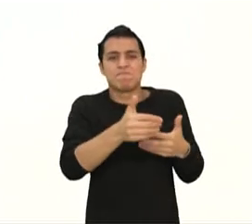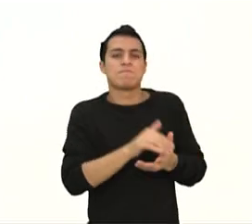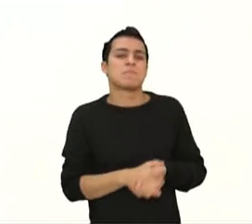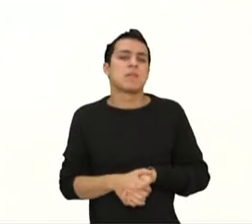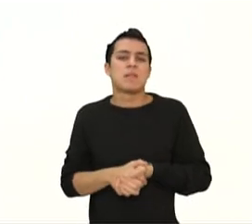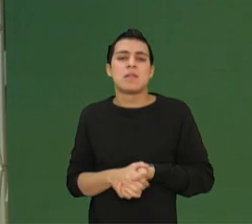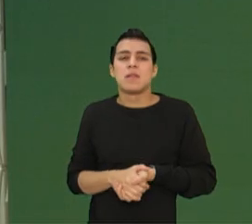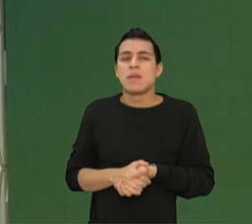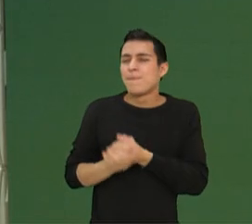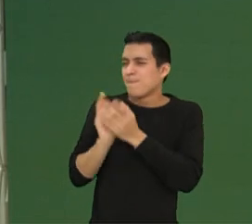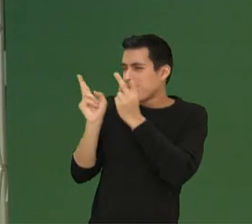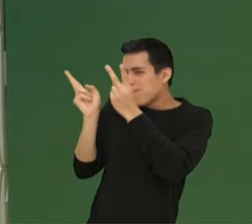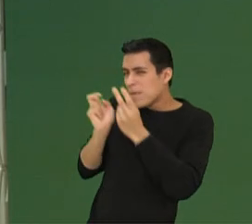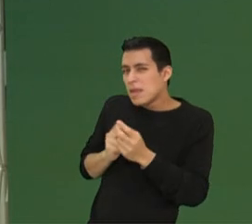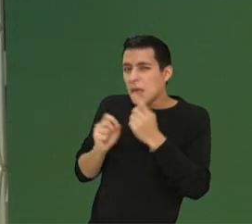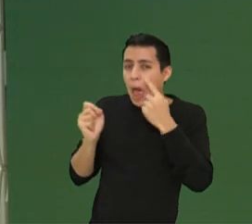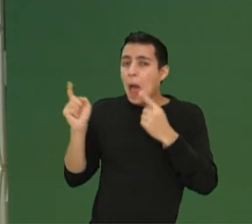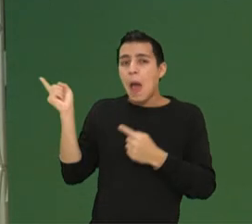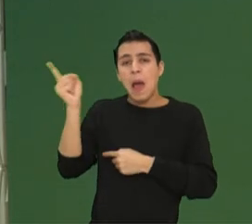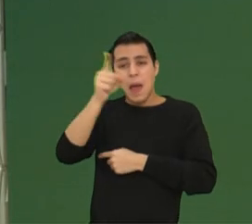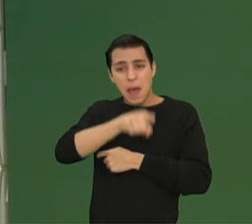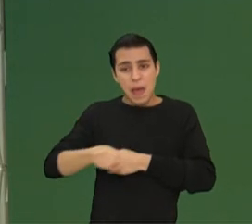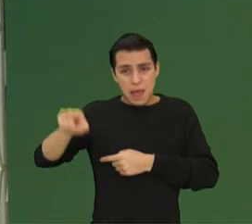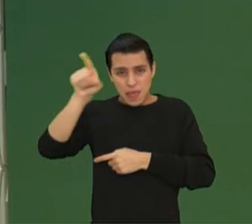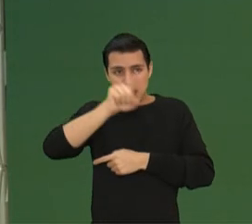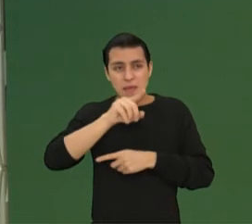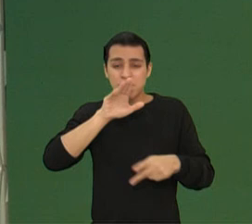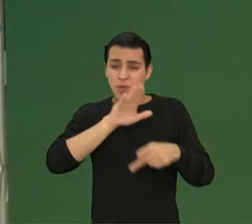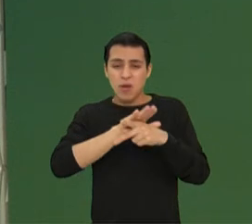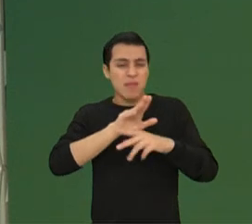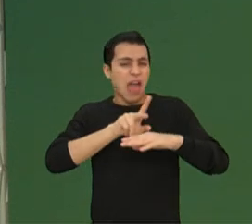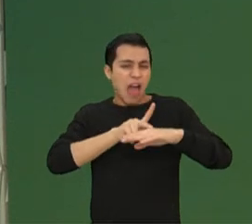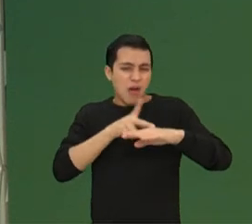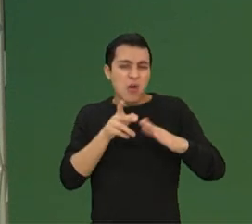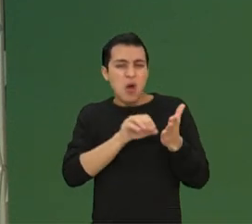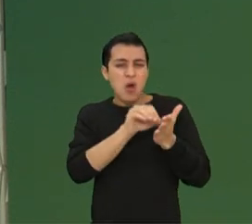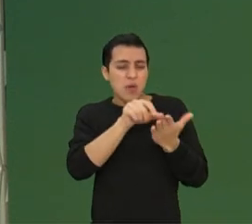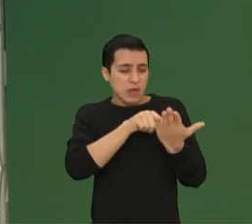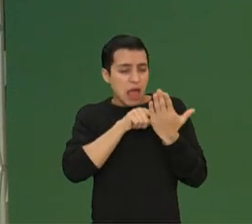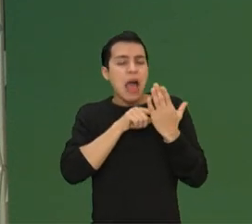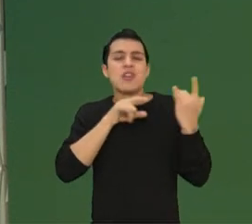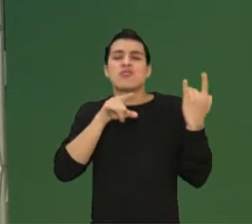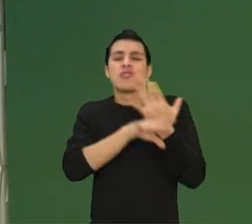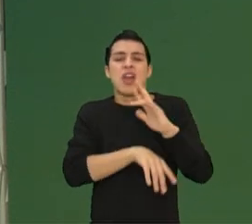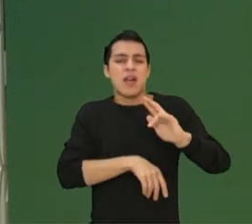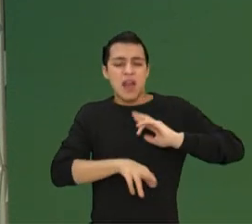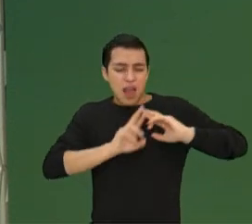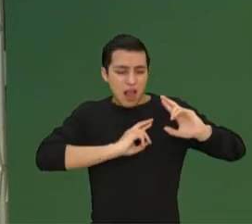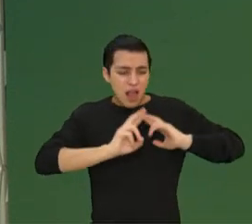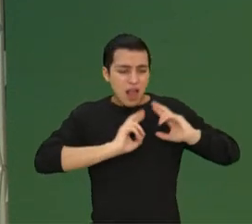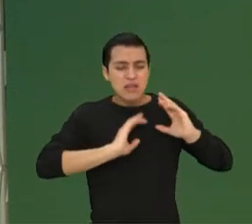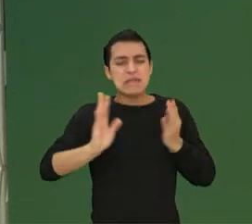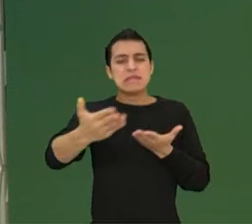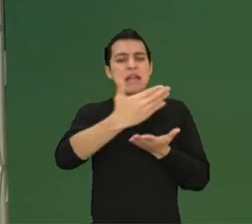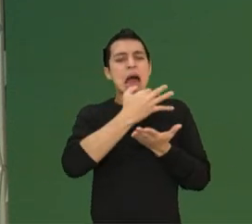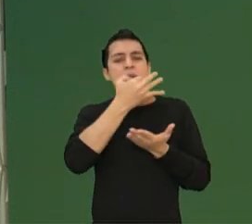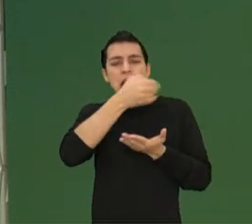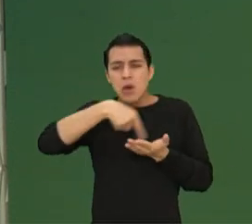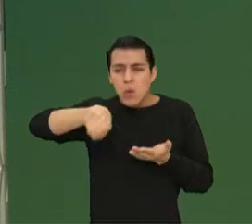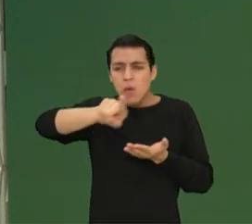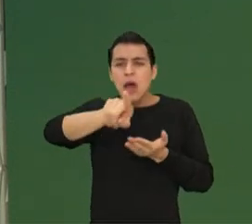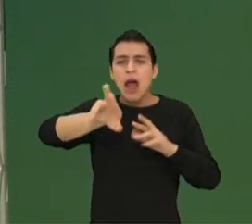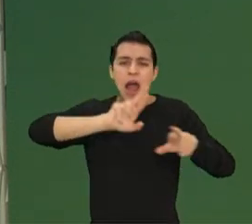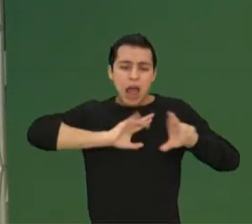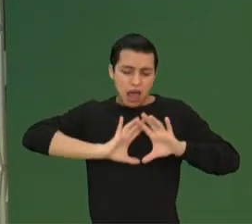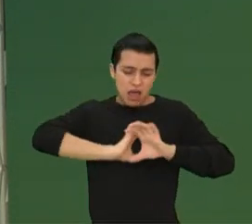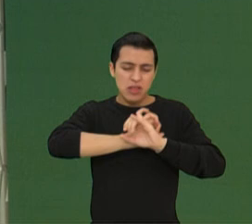certo? Repare que o gráfico, o Forms gerou automático e eu já tive os resultados da coleta de opinião dos meus